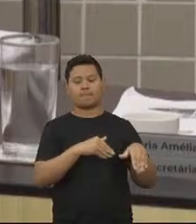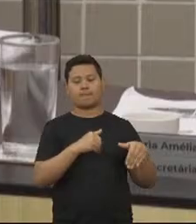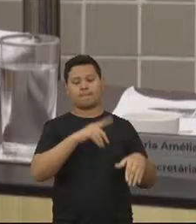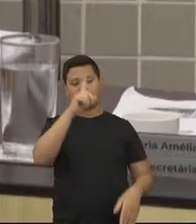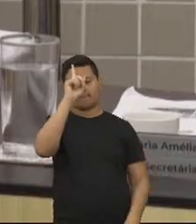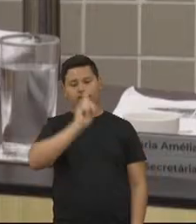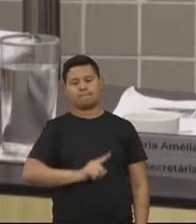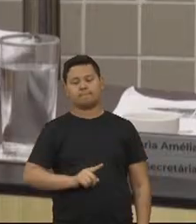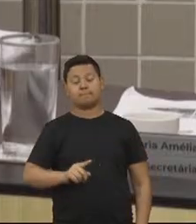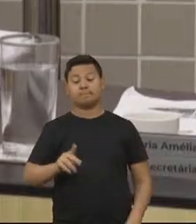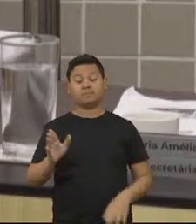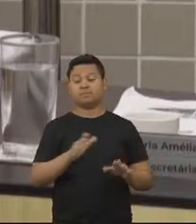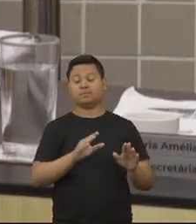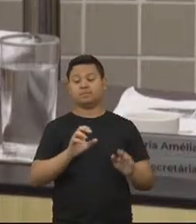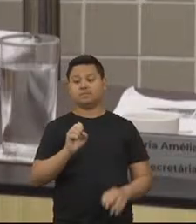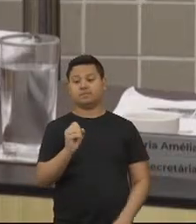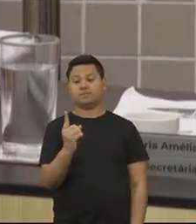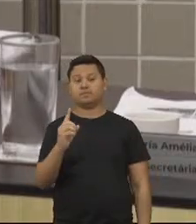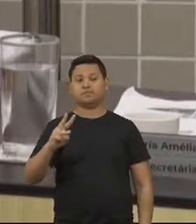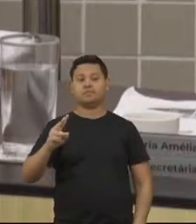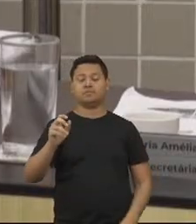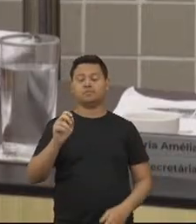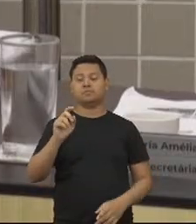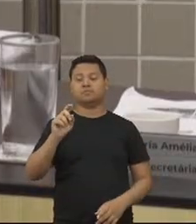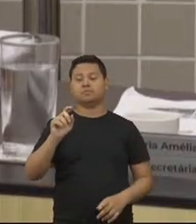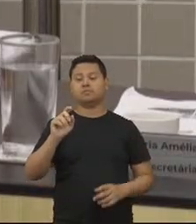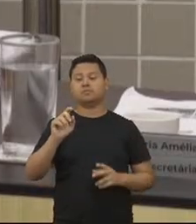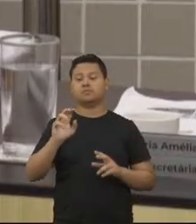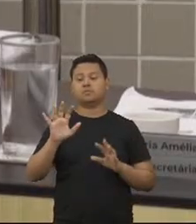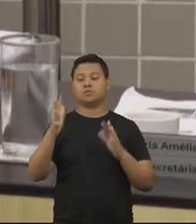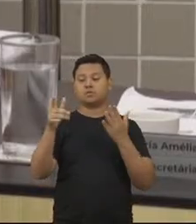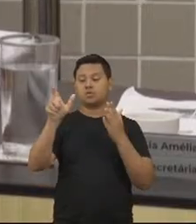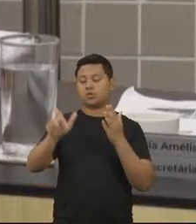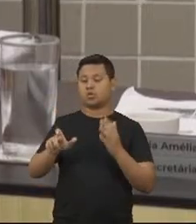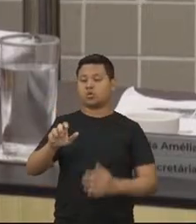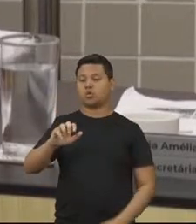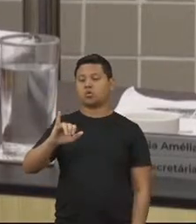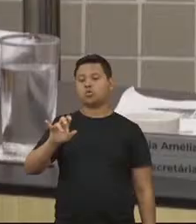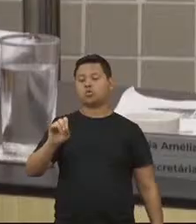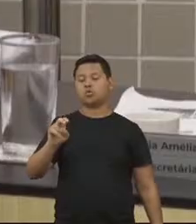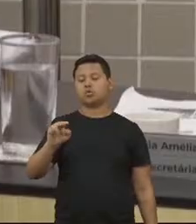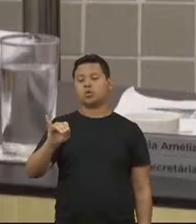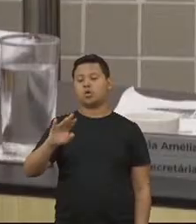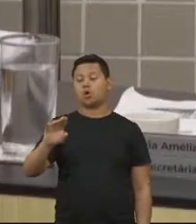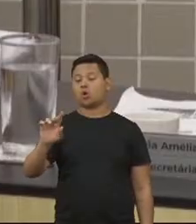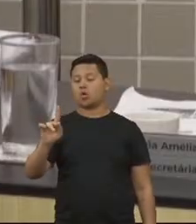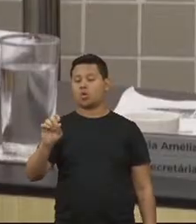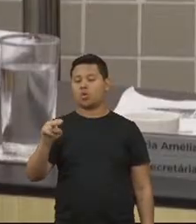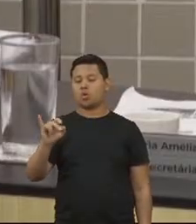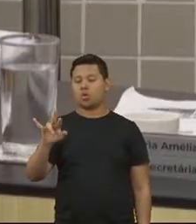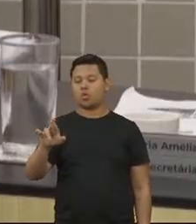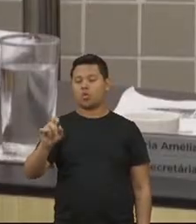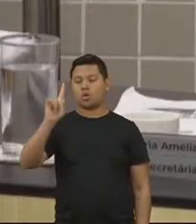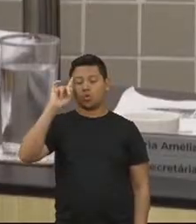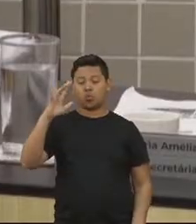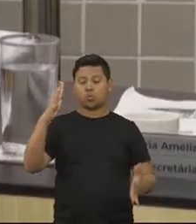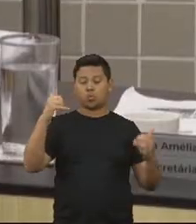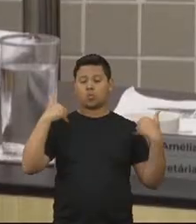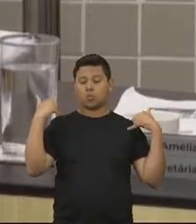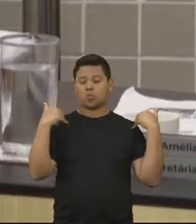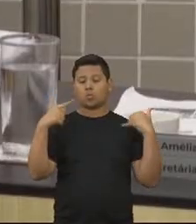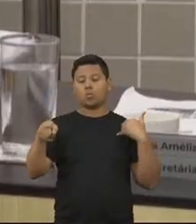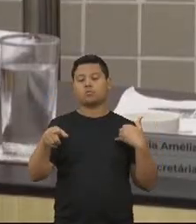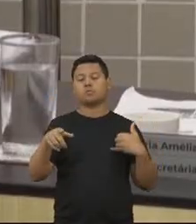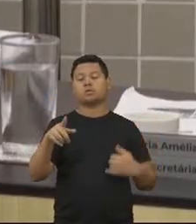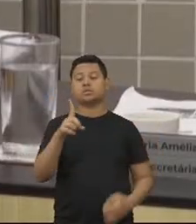Moção 813, moção congratulatória ao senhor João Honório da Silva pela passagem do seu aniversário